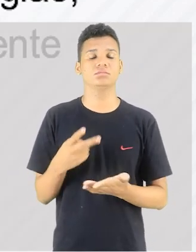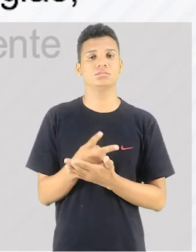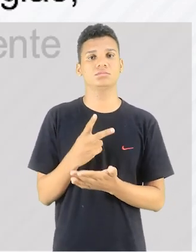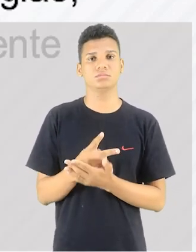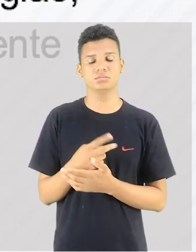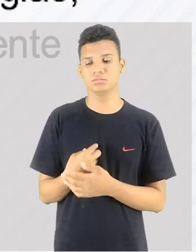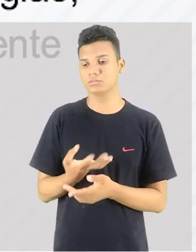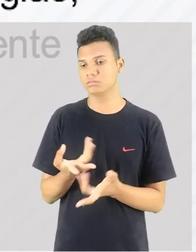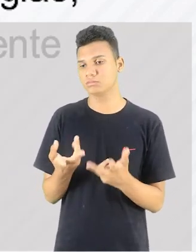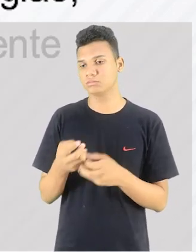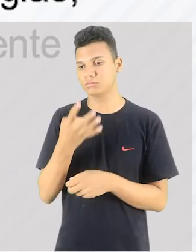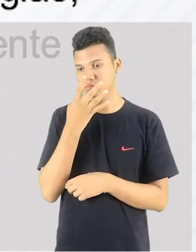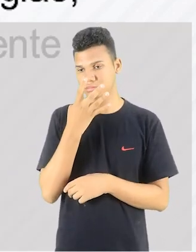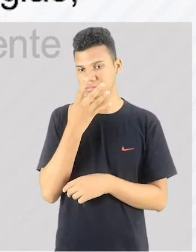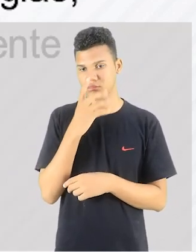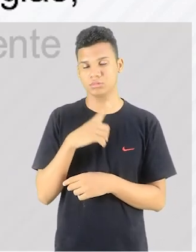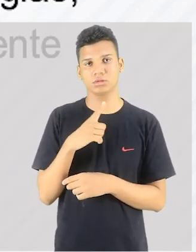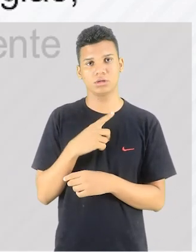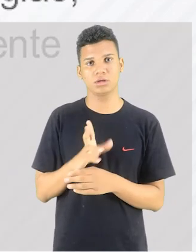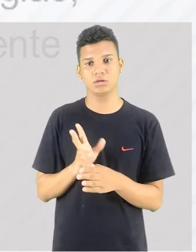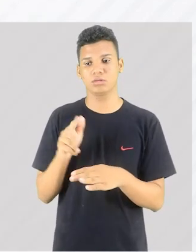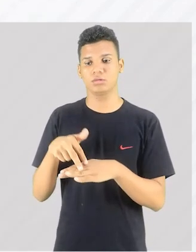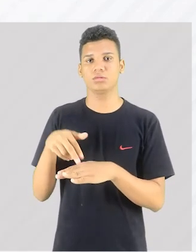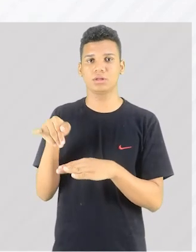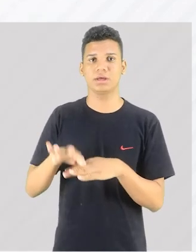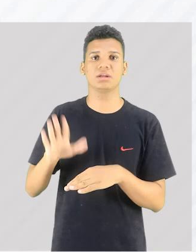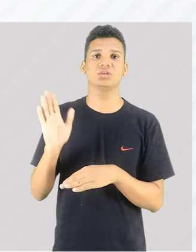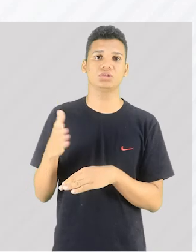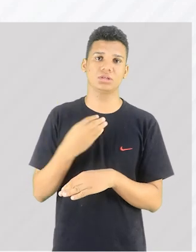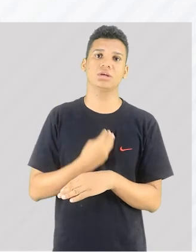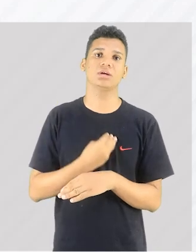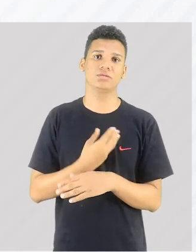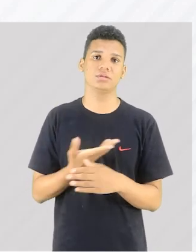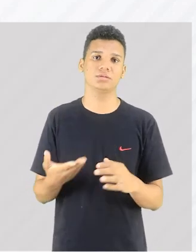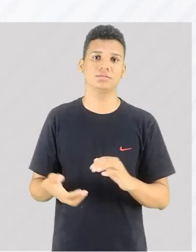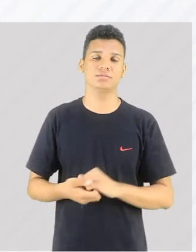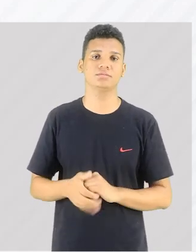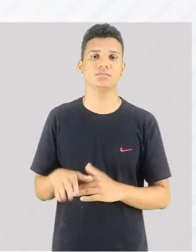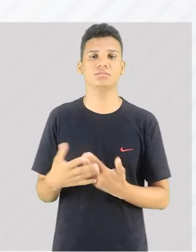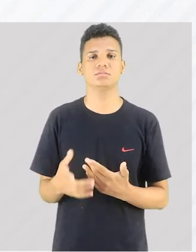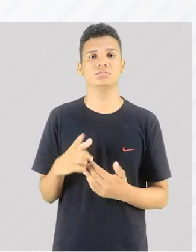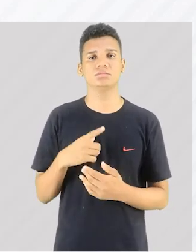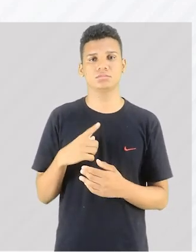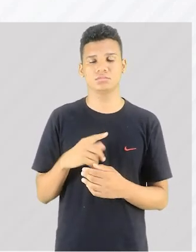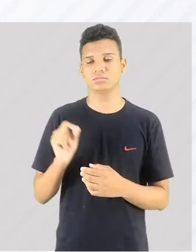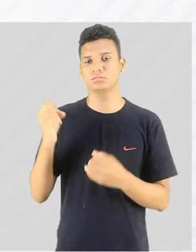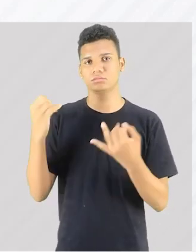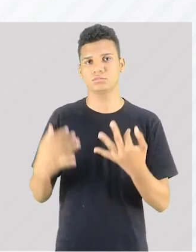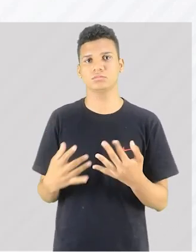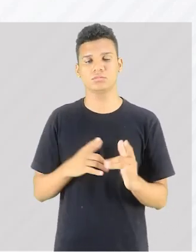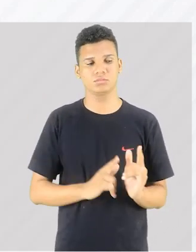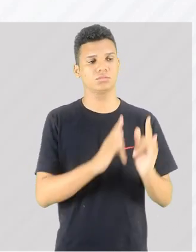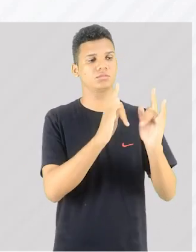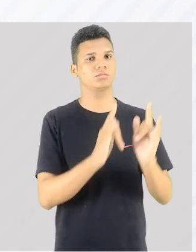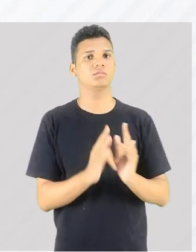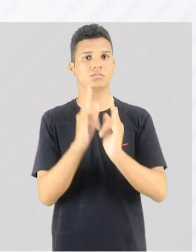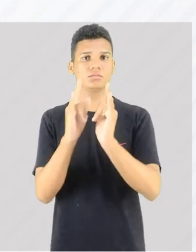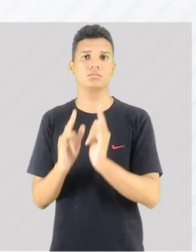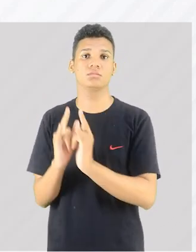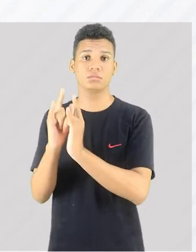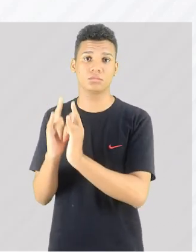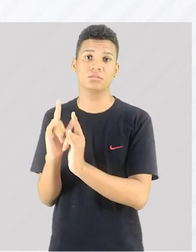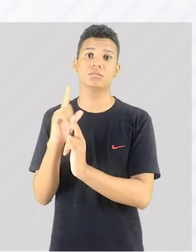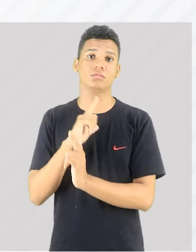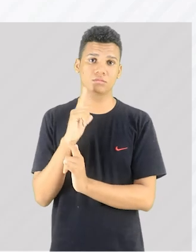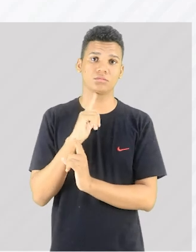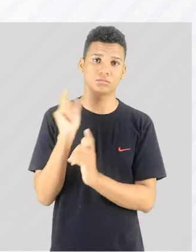o revestimento da já existente o condomínio dispõe em seu estoque de material